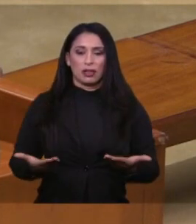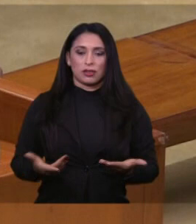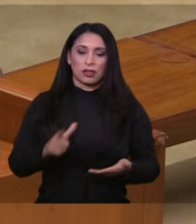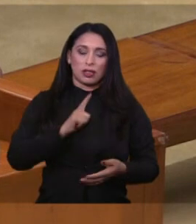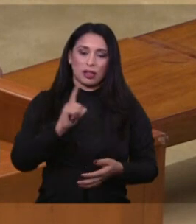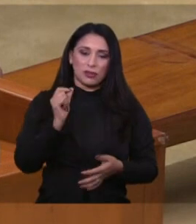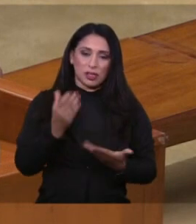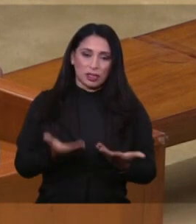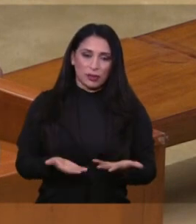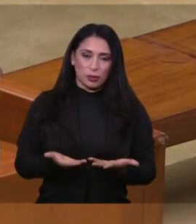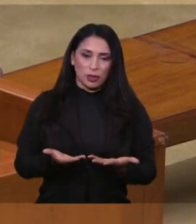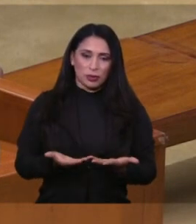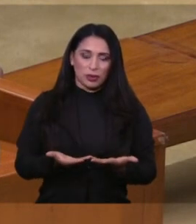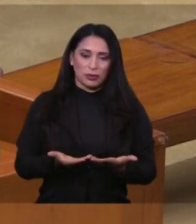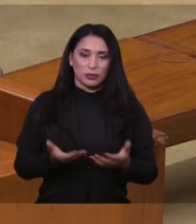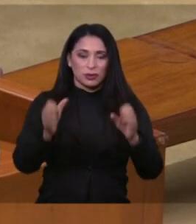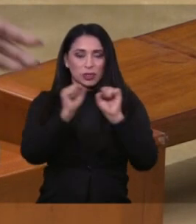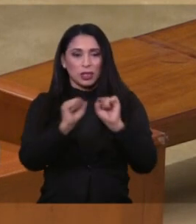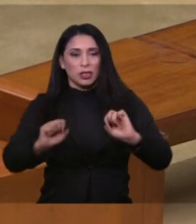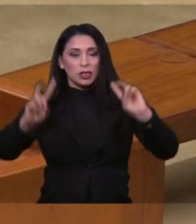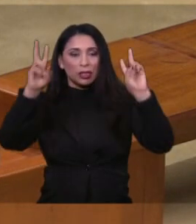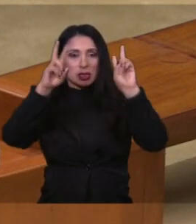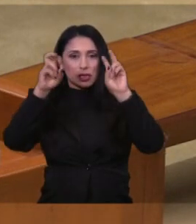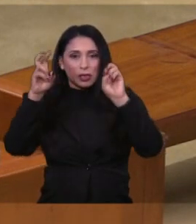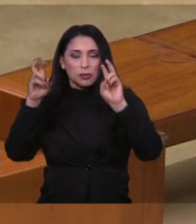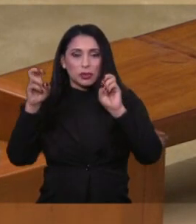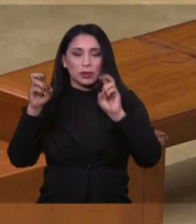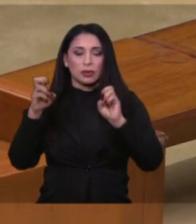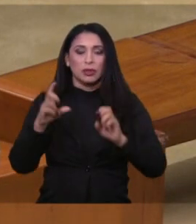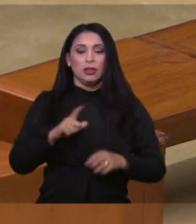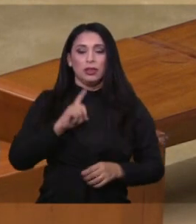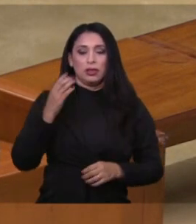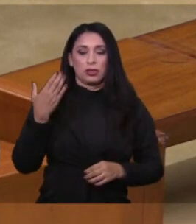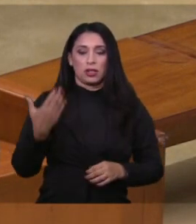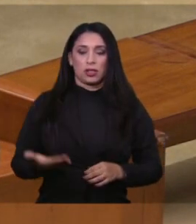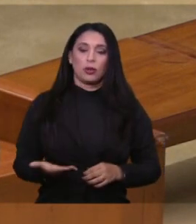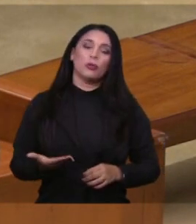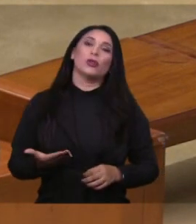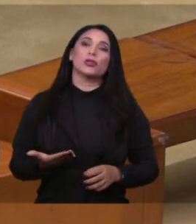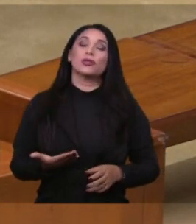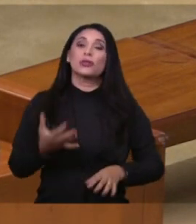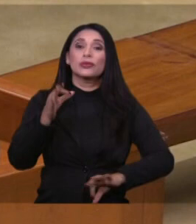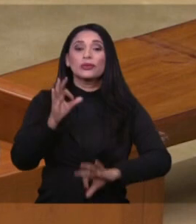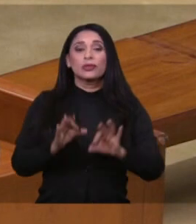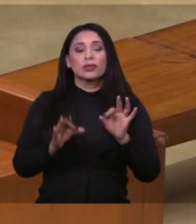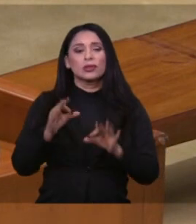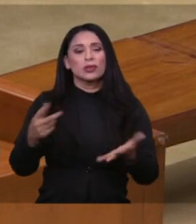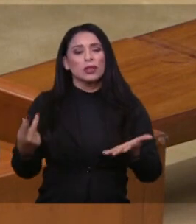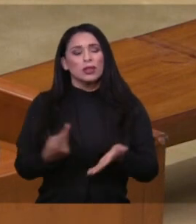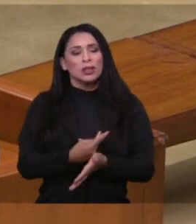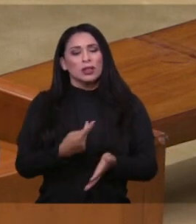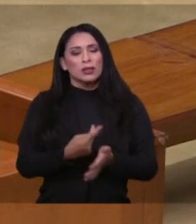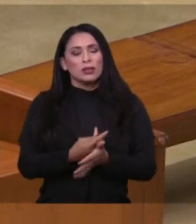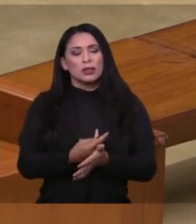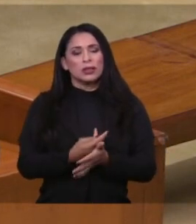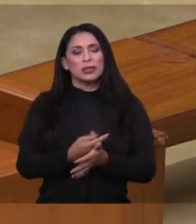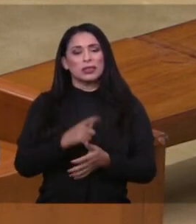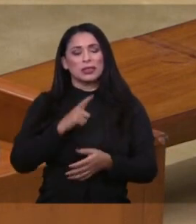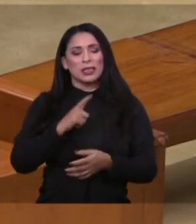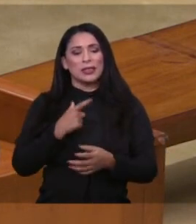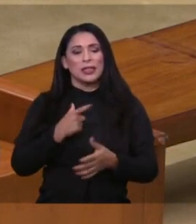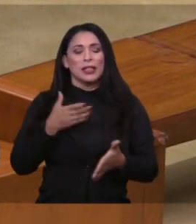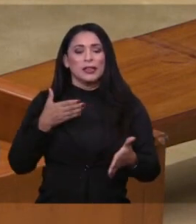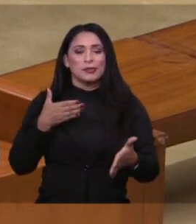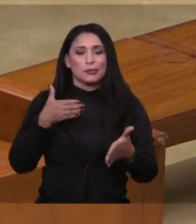contribuição epistemológica sobre o tema. Abdias, que à época foi tão injustiçado e houve tanta resistência à sua teoria,